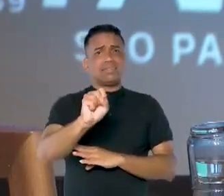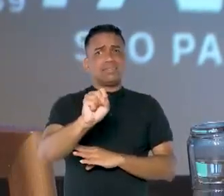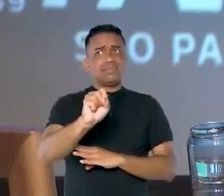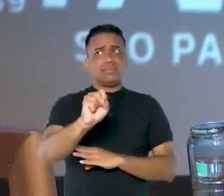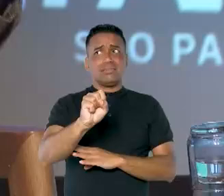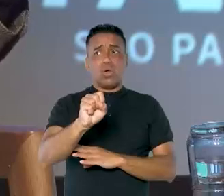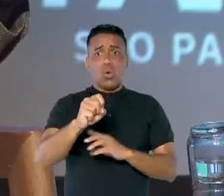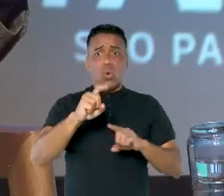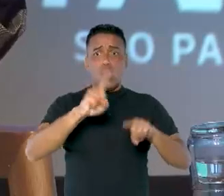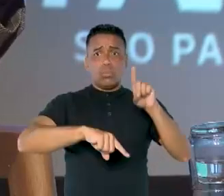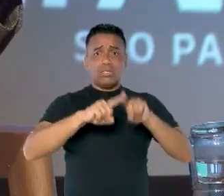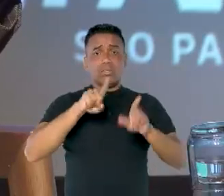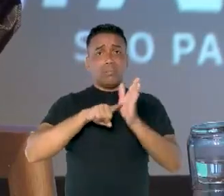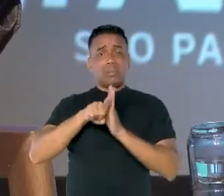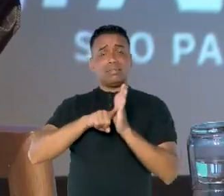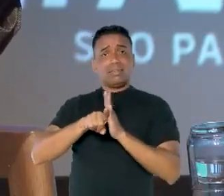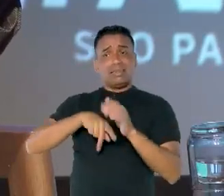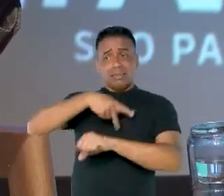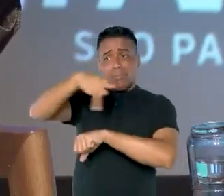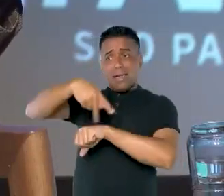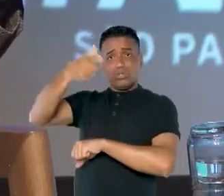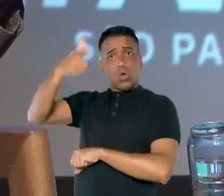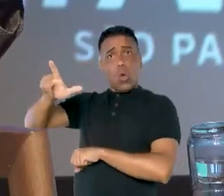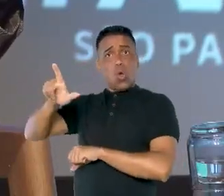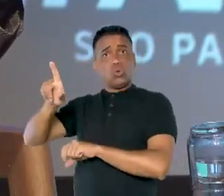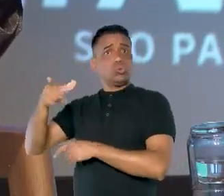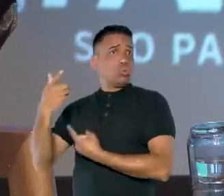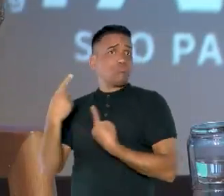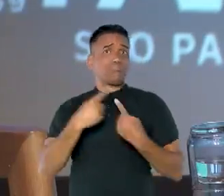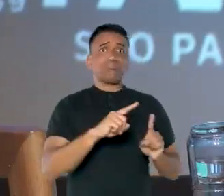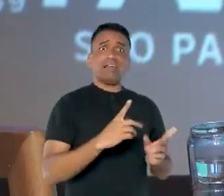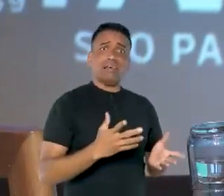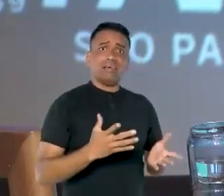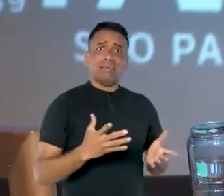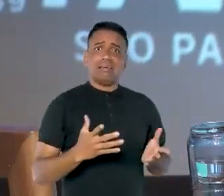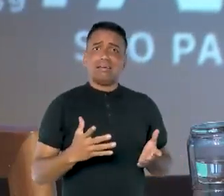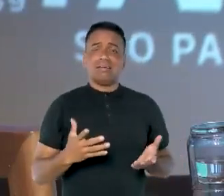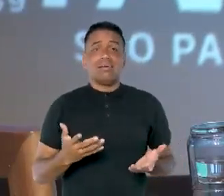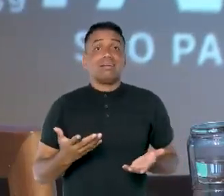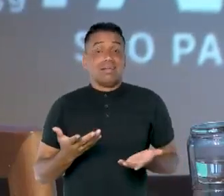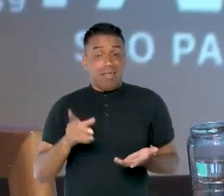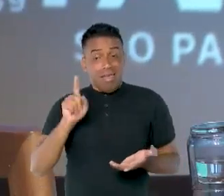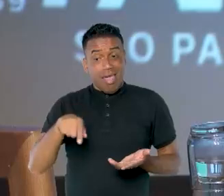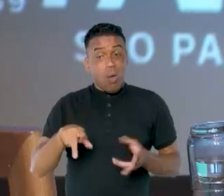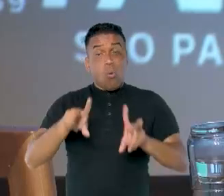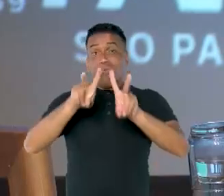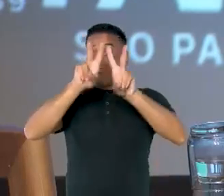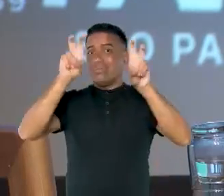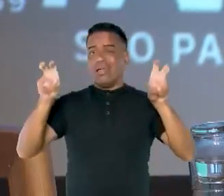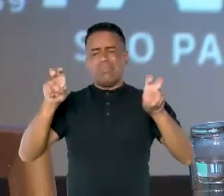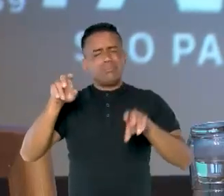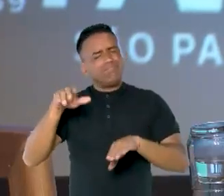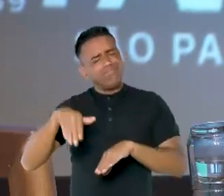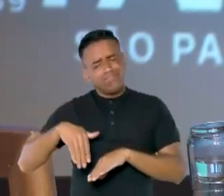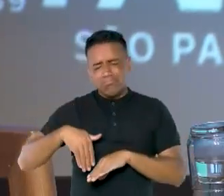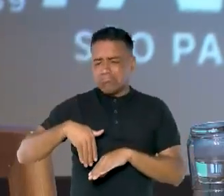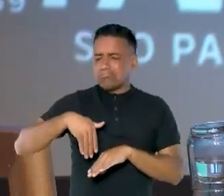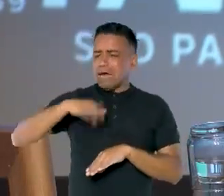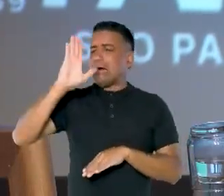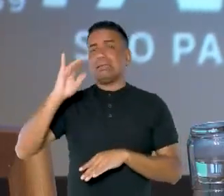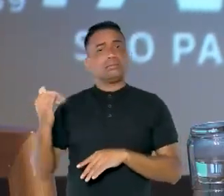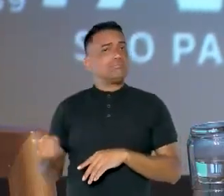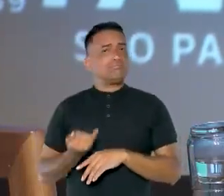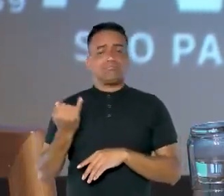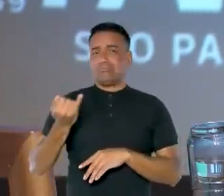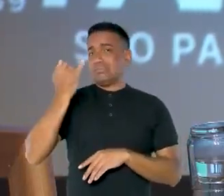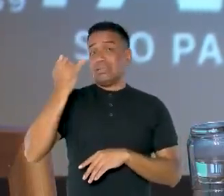uma pesquisa internacional dessa natureza. Portanto, é um tema muito importante. Eu